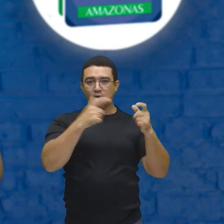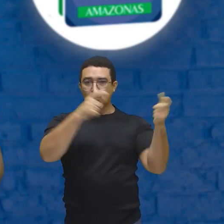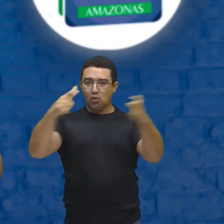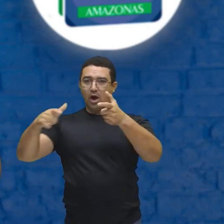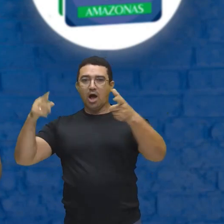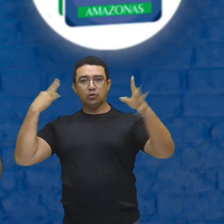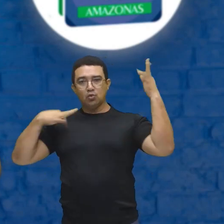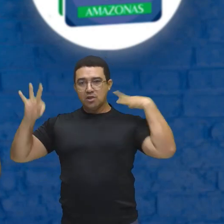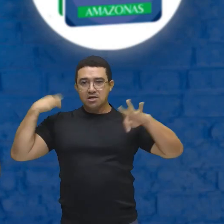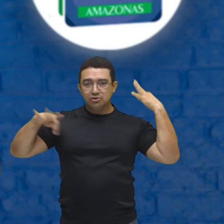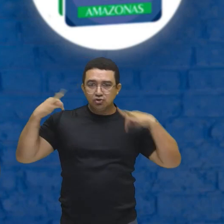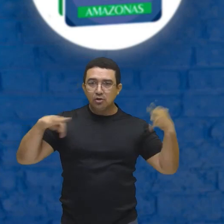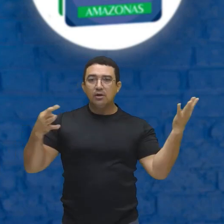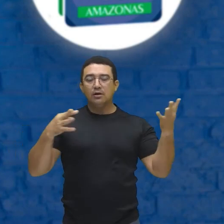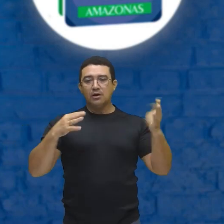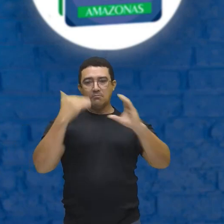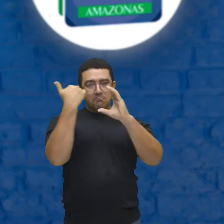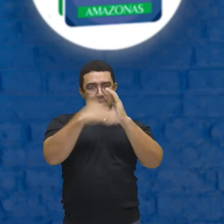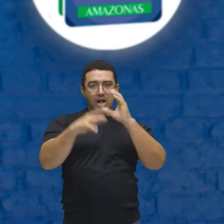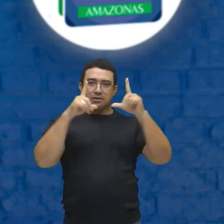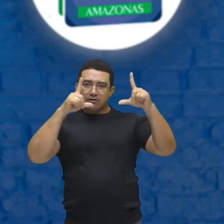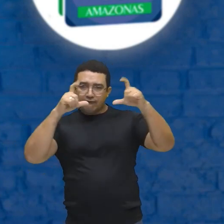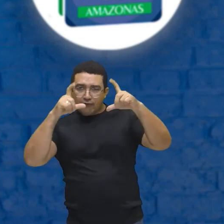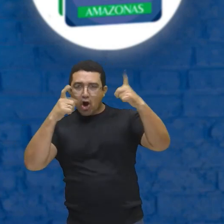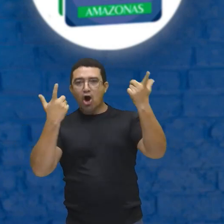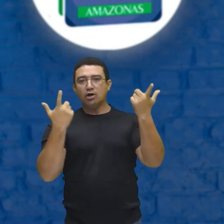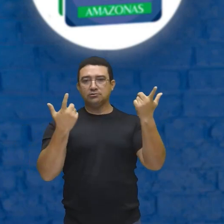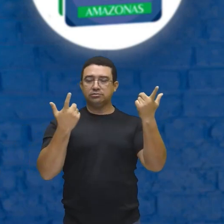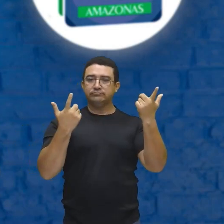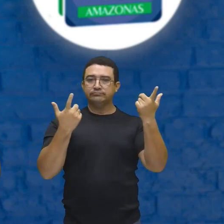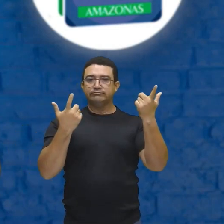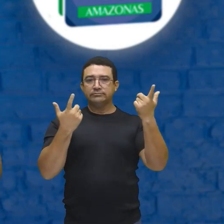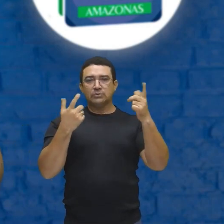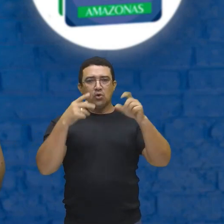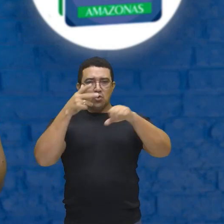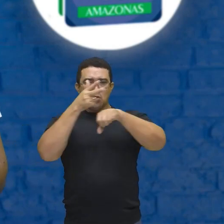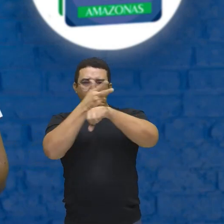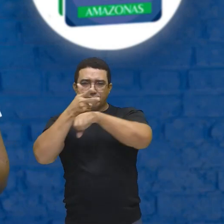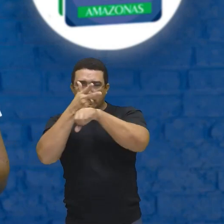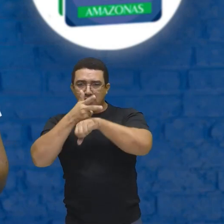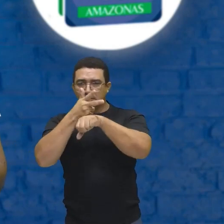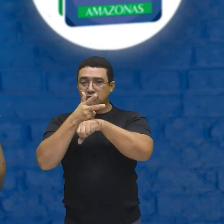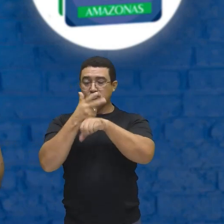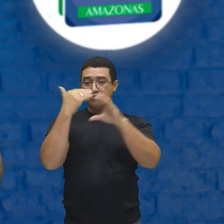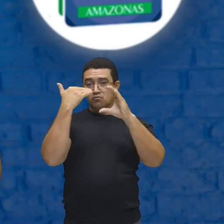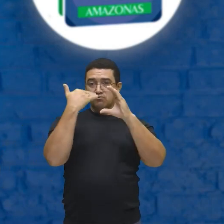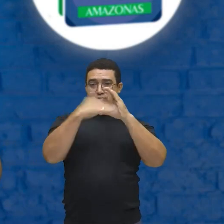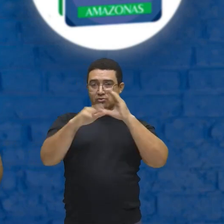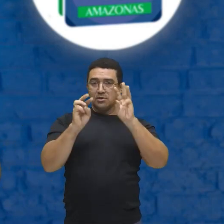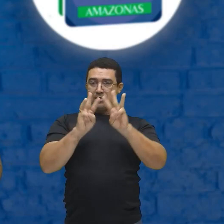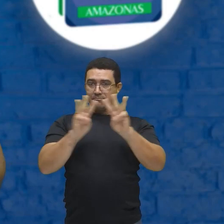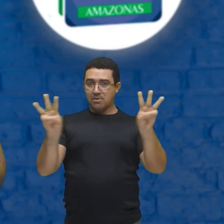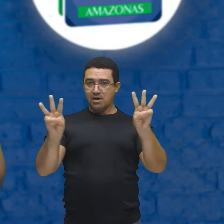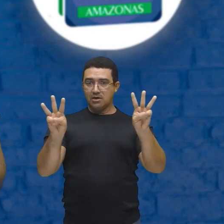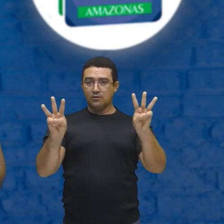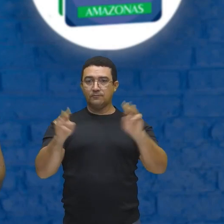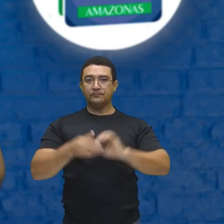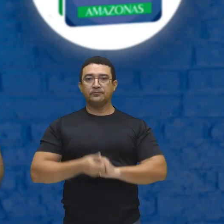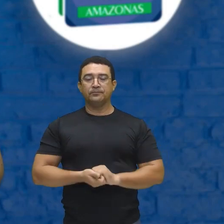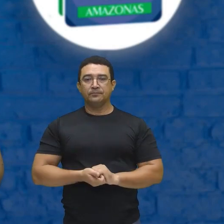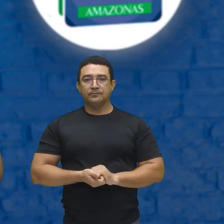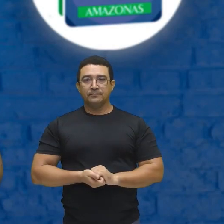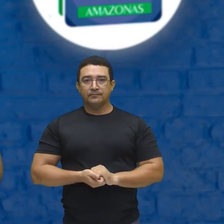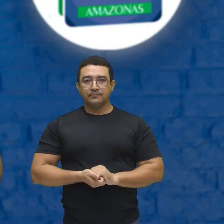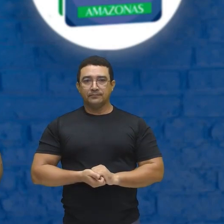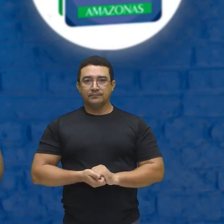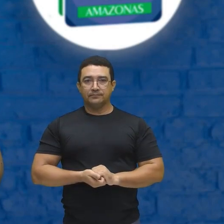cidade, e aí você manda essa foto, manda esse registro, esse vídeo curto, você manda para o nosso e-mail, anota aí, você que está acompanhando, vou